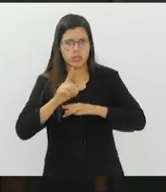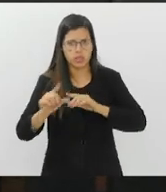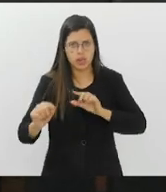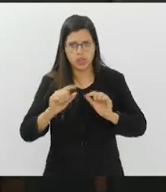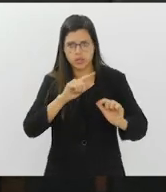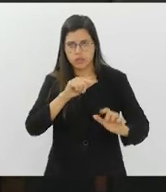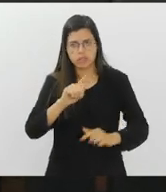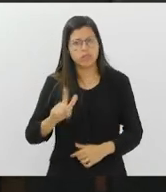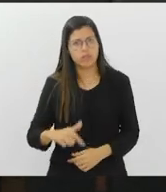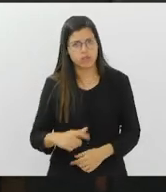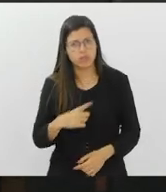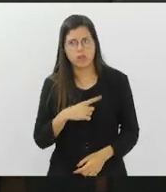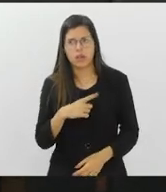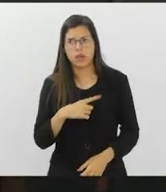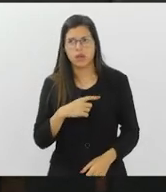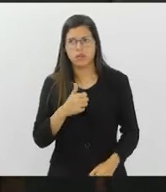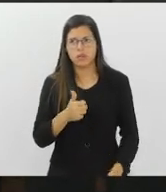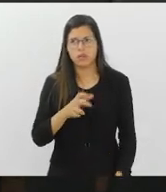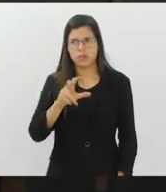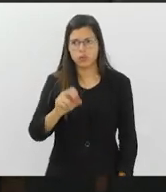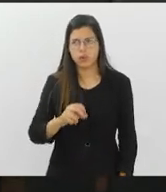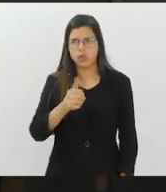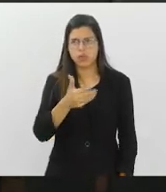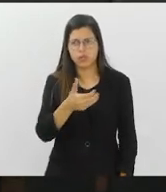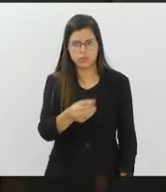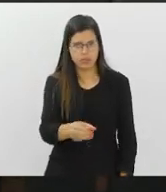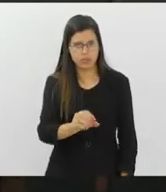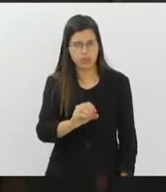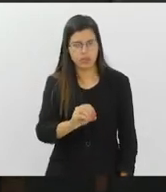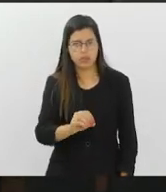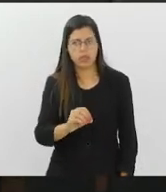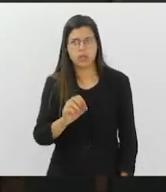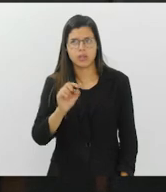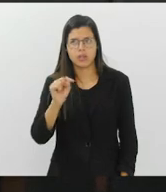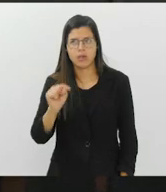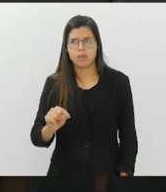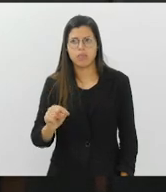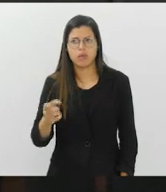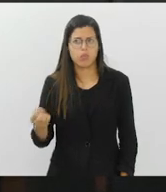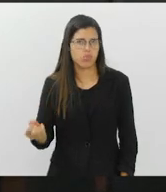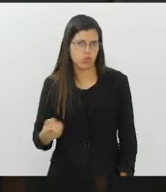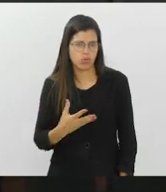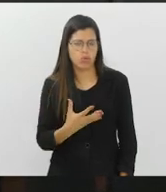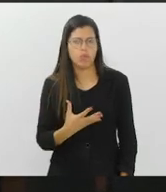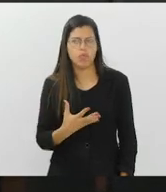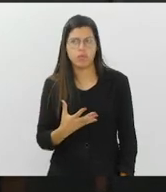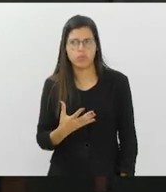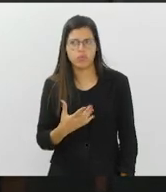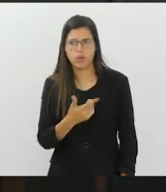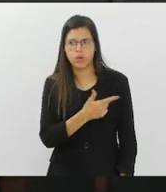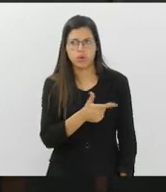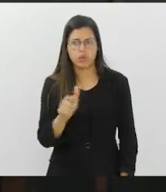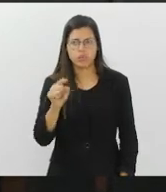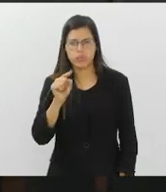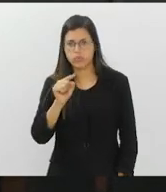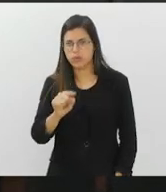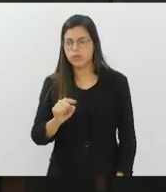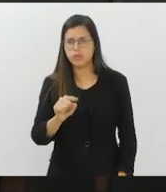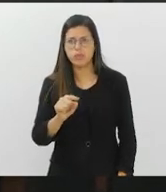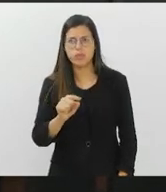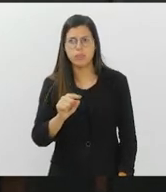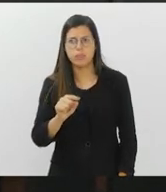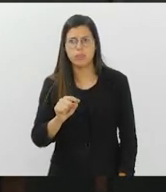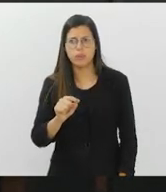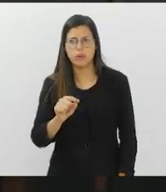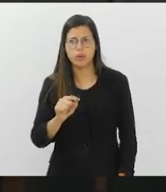Rio você tem uma média de 150, 160 mil novas adesões e outras mil e poucas